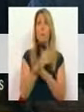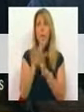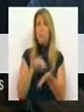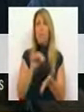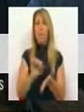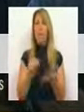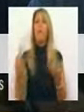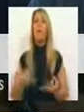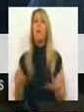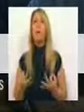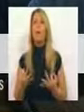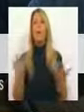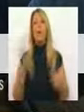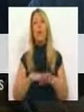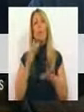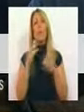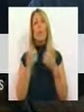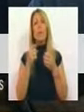Relativamente à expansão do eucalipto,